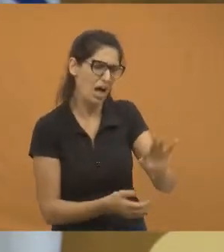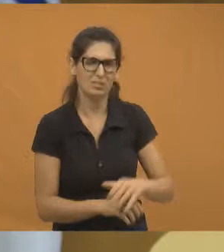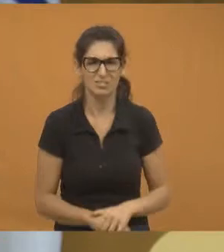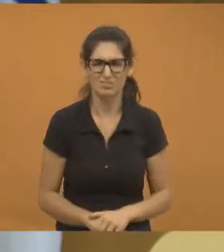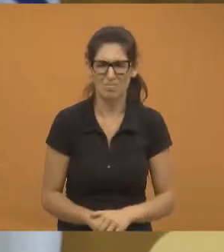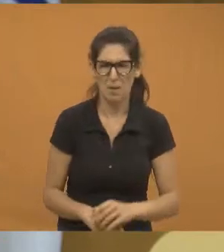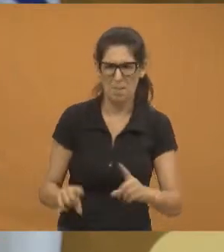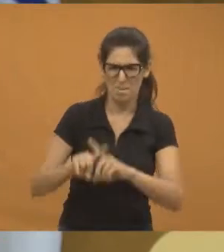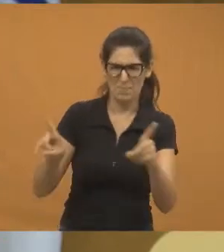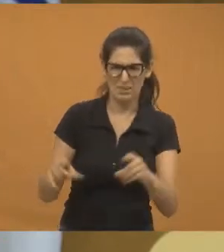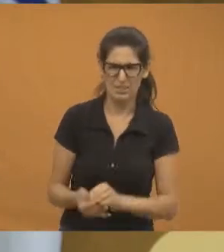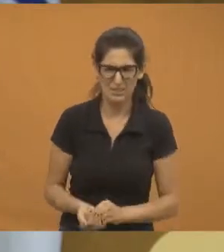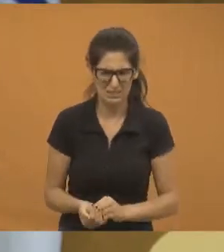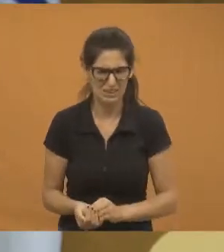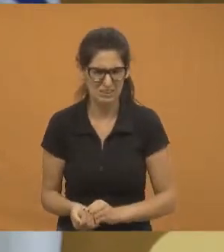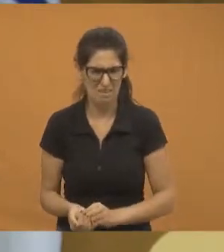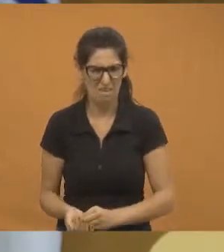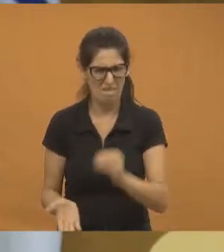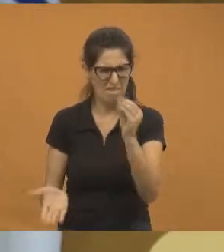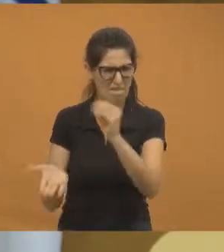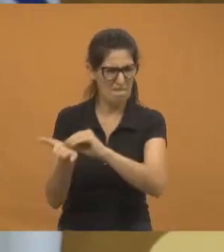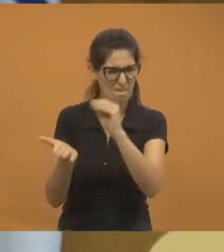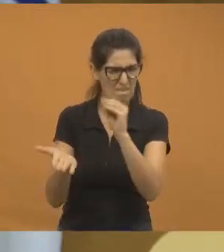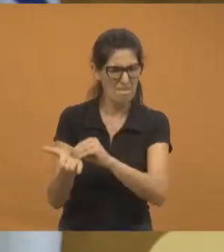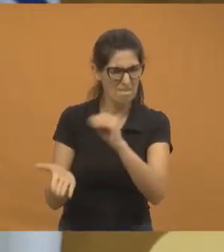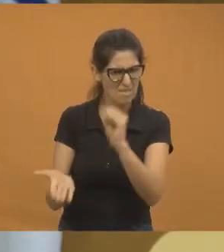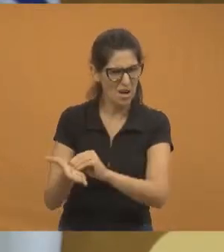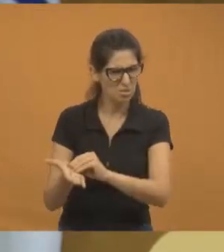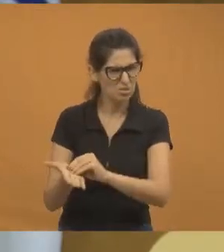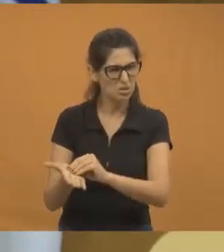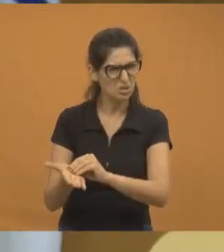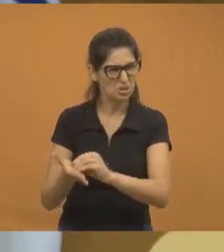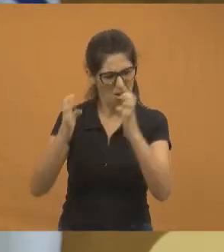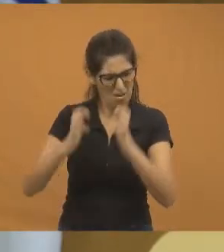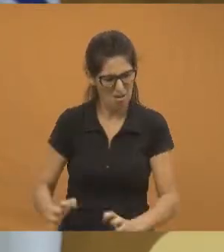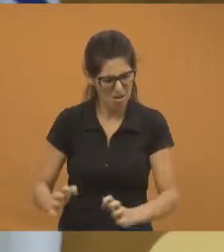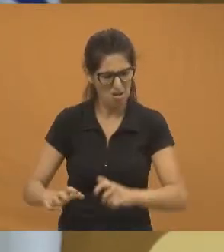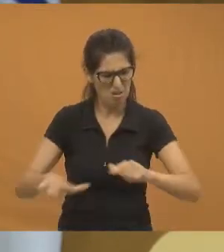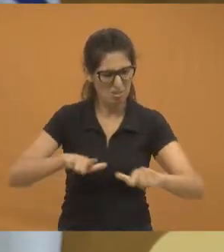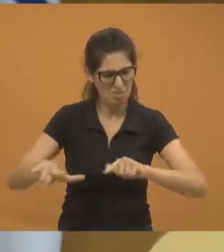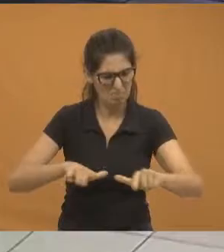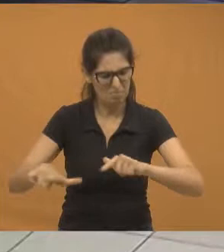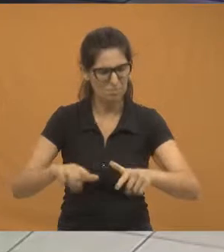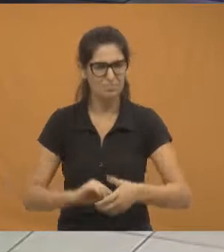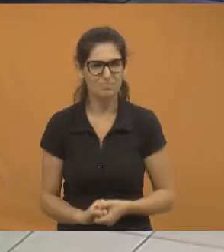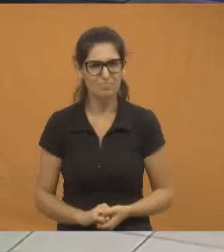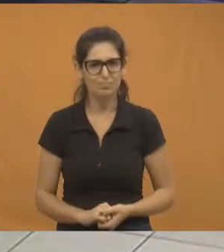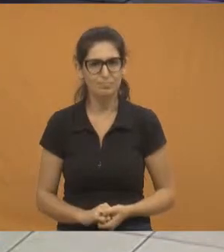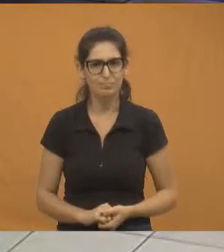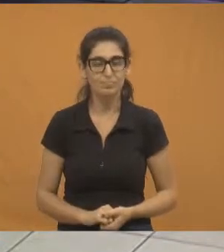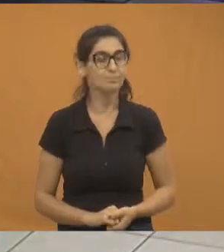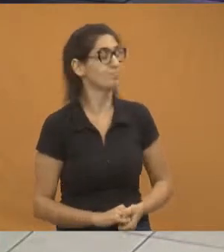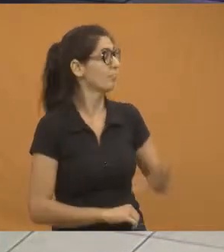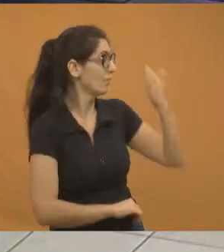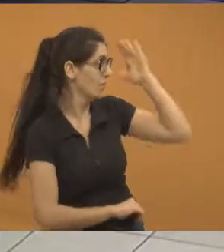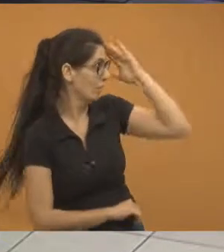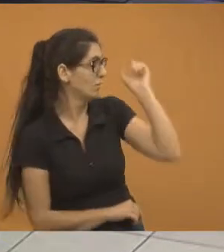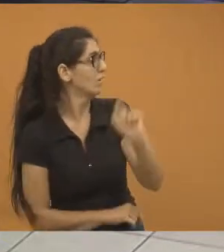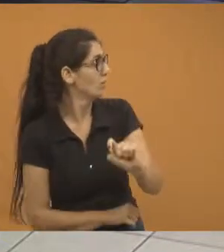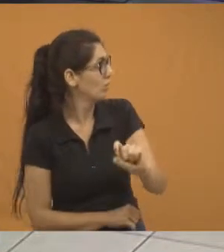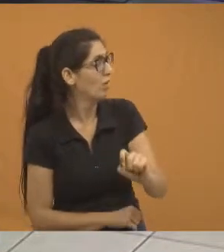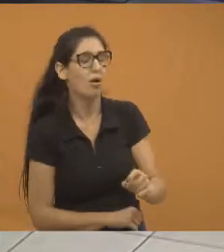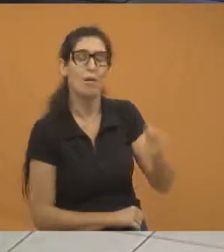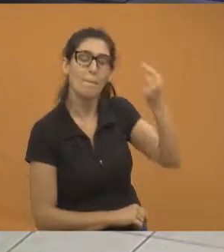mas é um descaso e isso a gente não pode aceitar pois não irmã do menino então assim ninguém tem um pensamento é